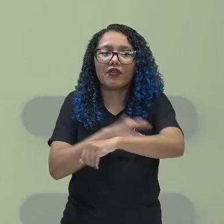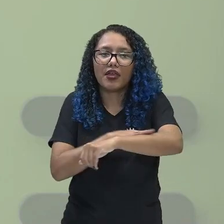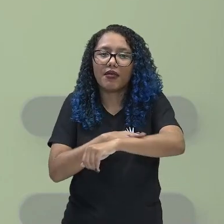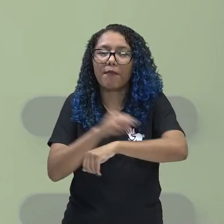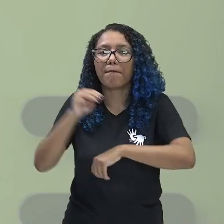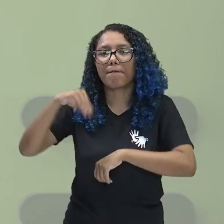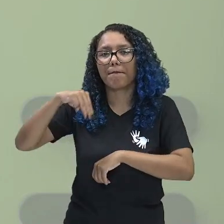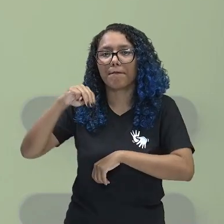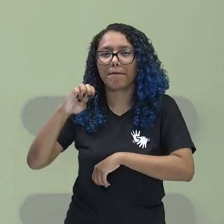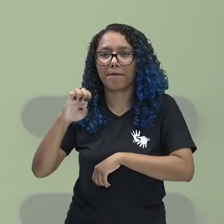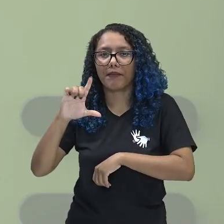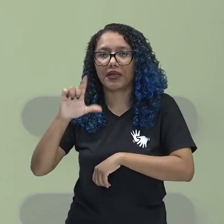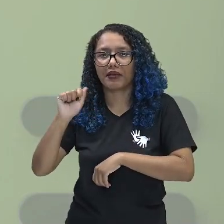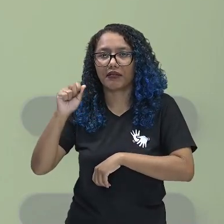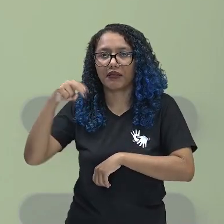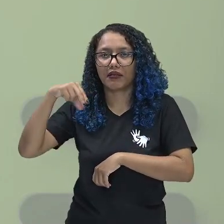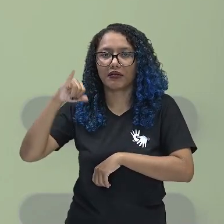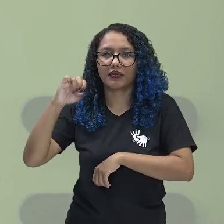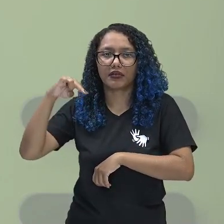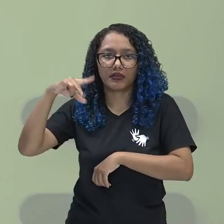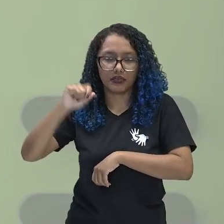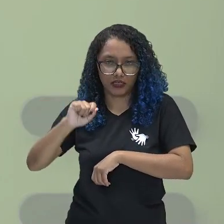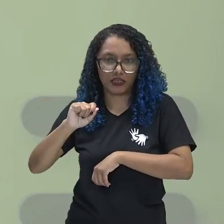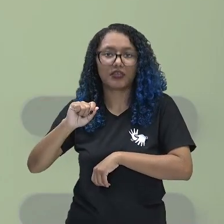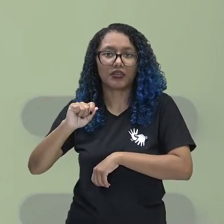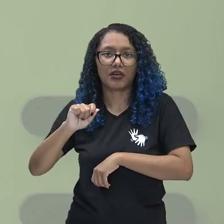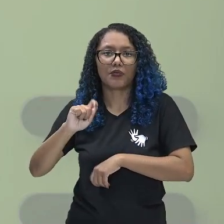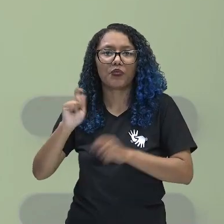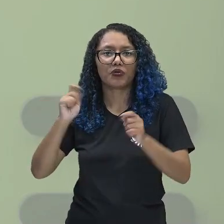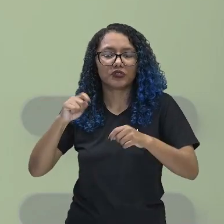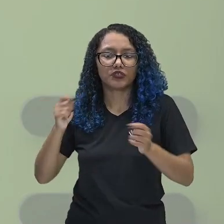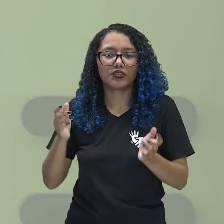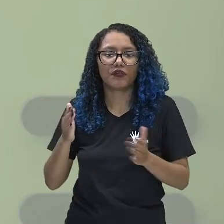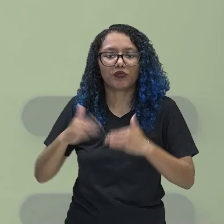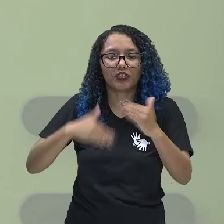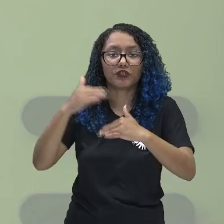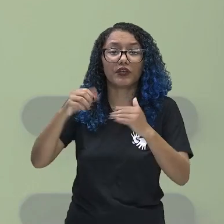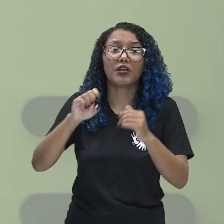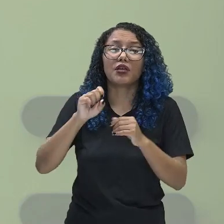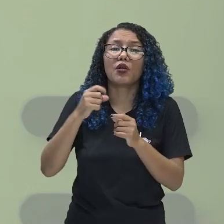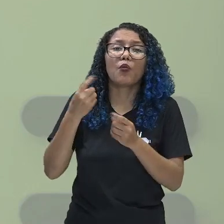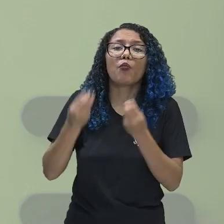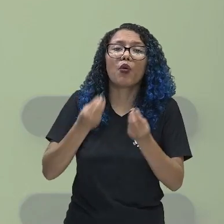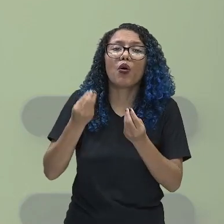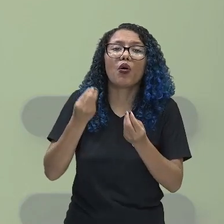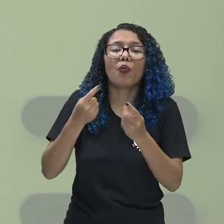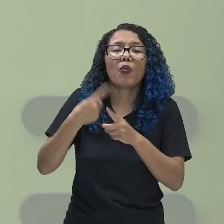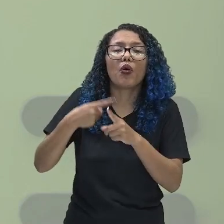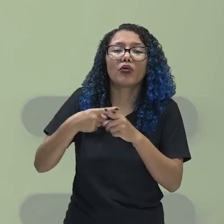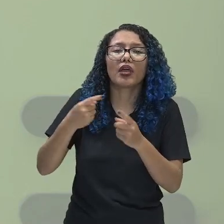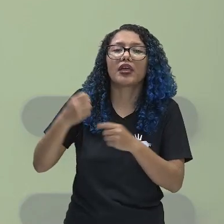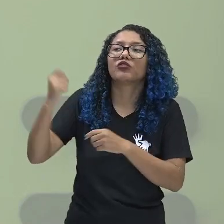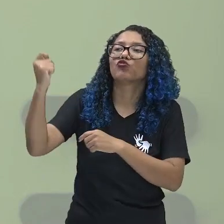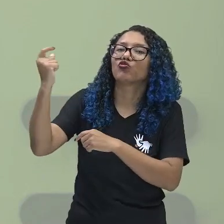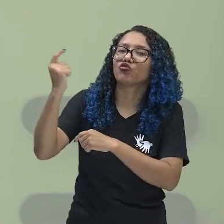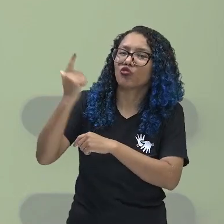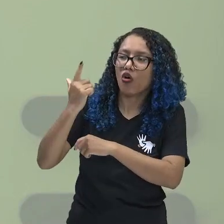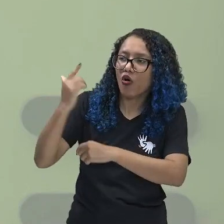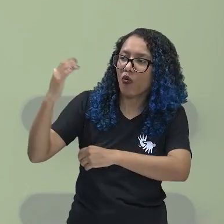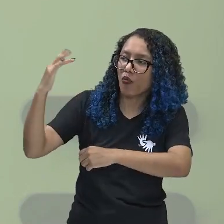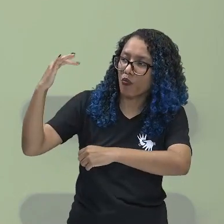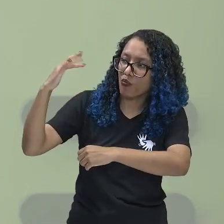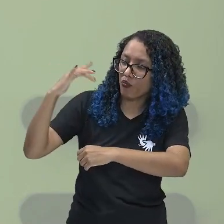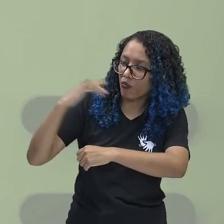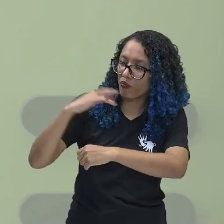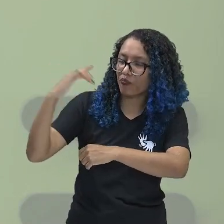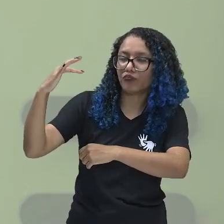característica que vai ser ativada só com a presença do sol, por exemplo. Ao expor ao sol, aquilo que apresentava